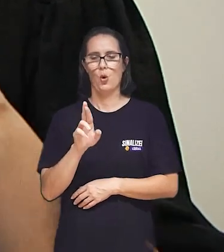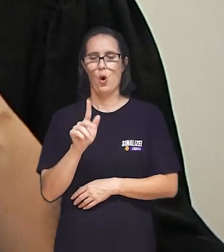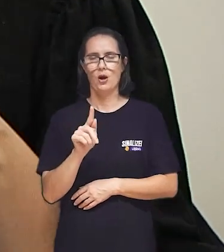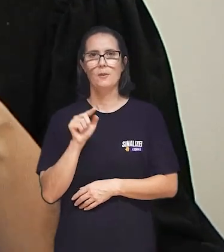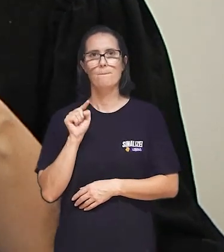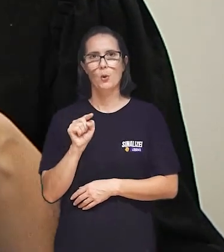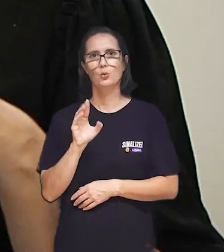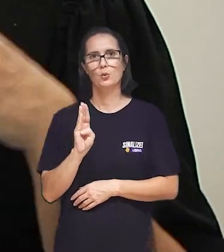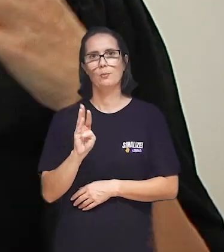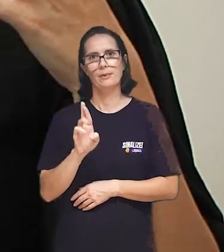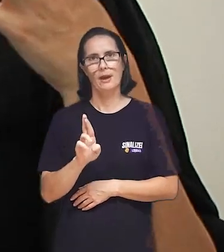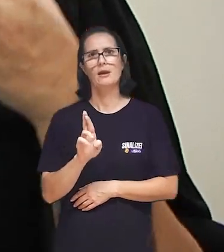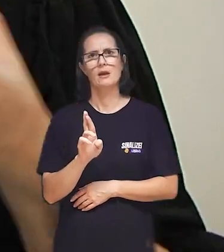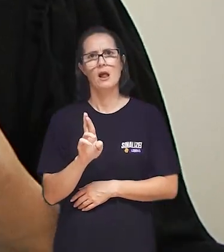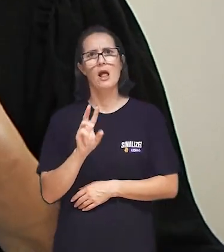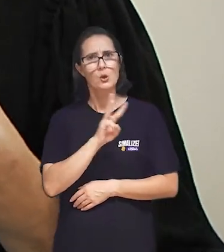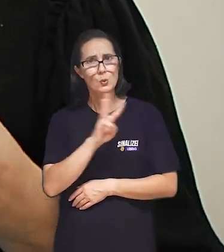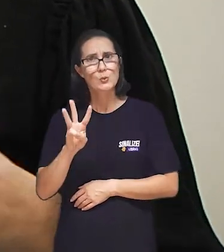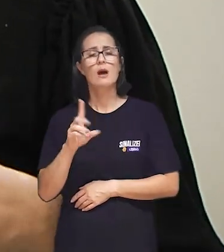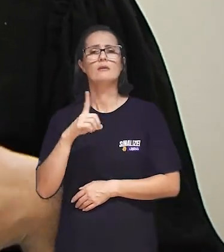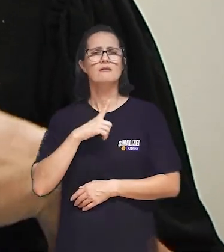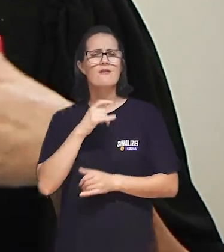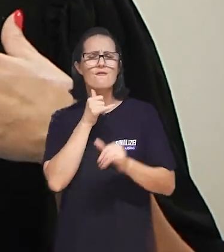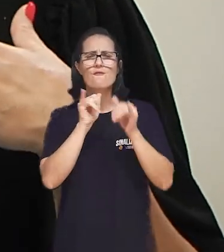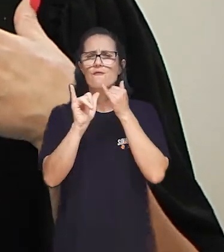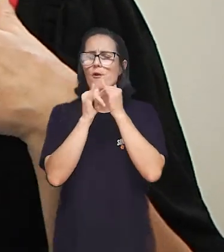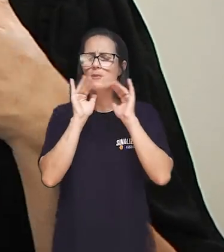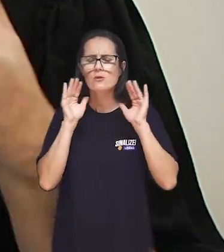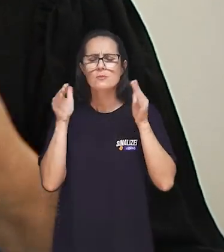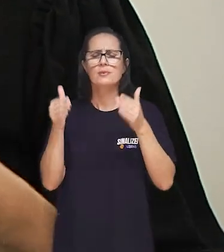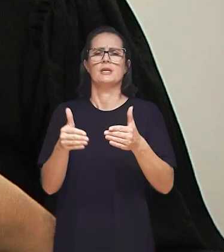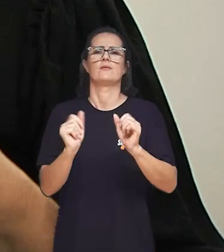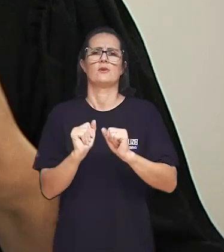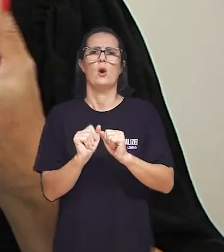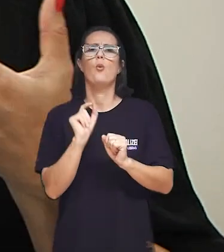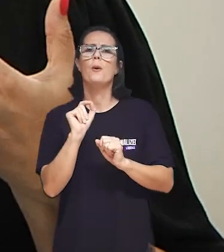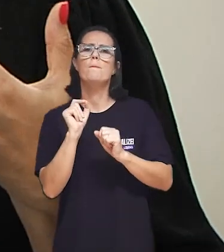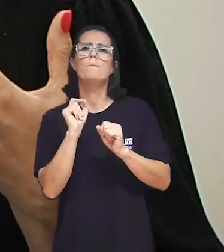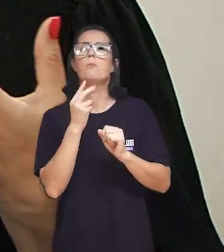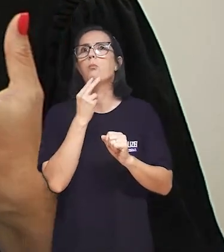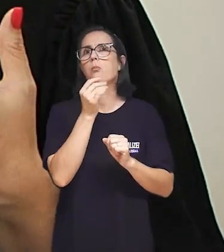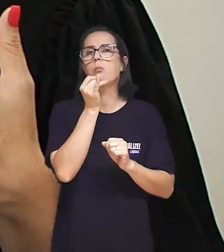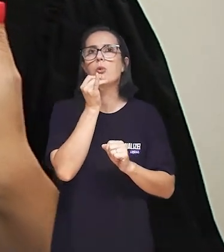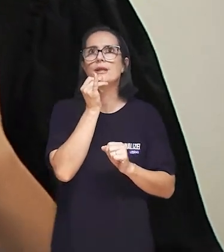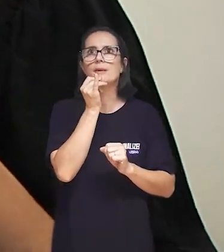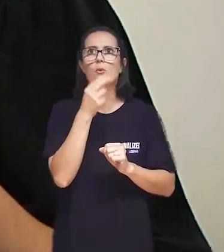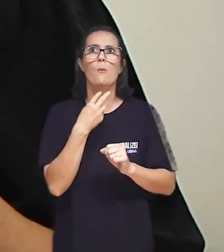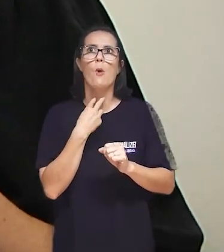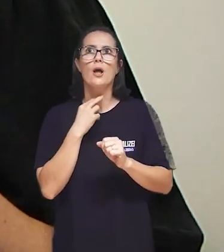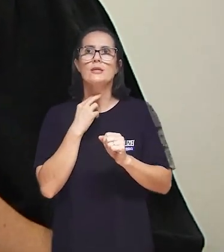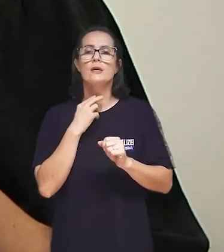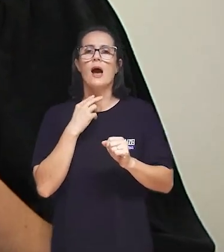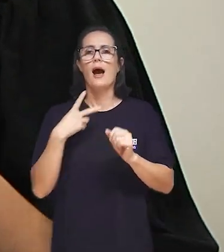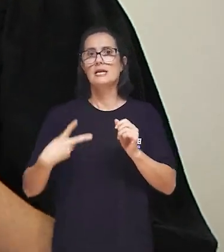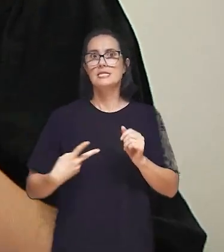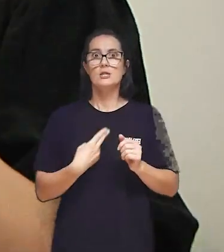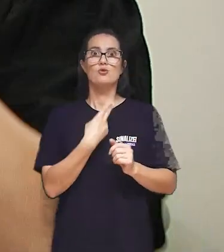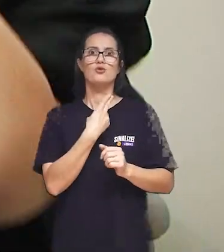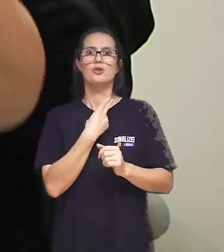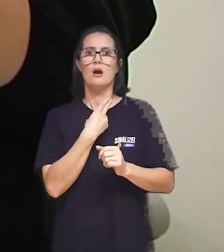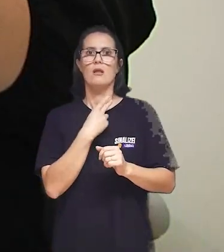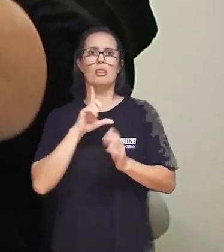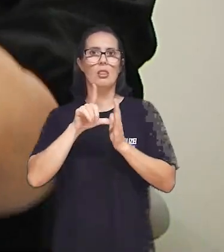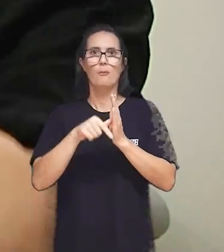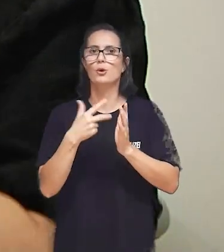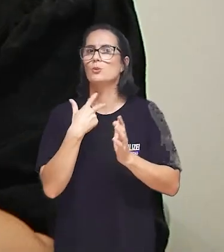www.emosc.org.br e lá tem informações bem específicas com relação à inaptidão pós-cirurgias, que é uma dúvida muito comum.